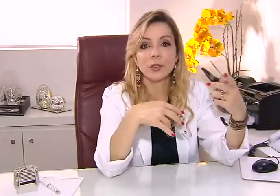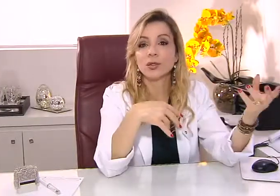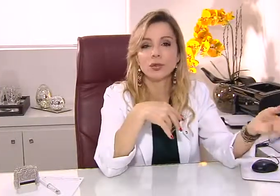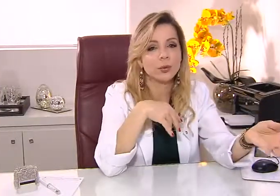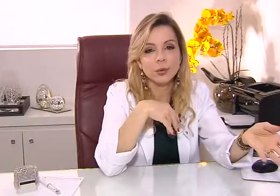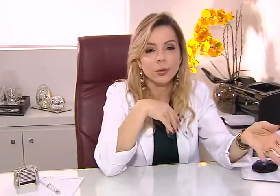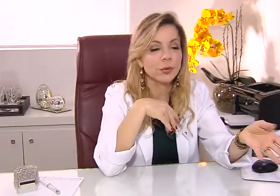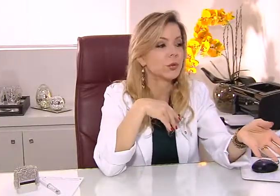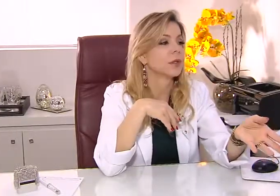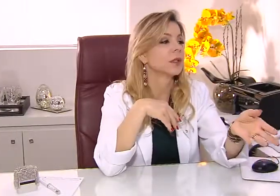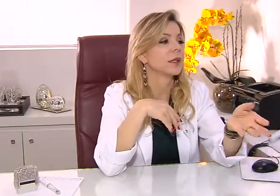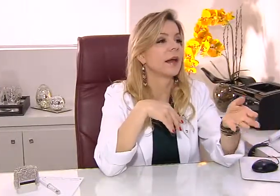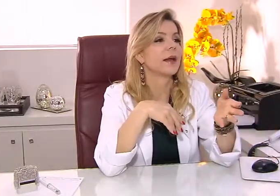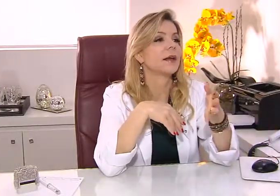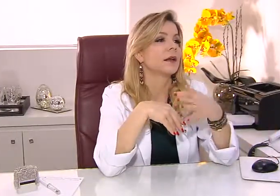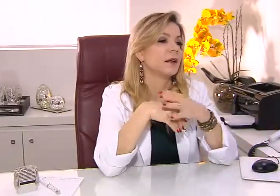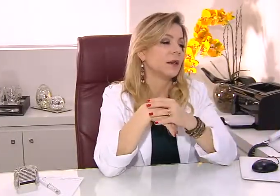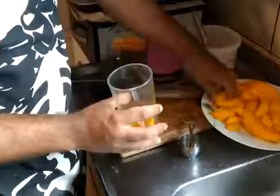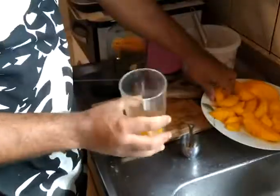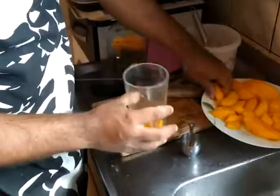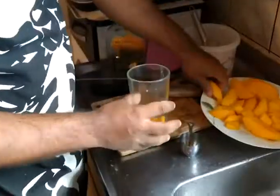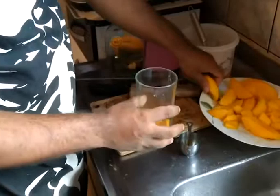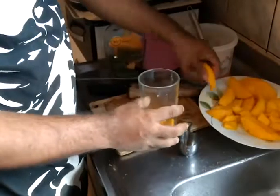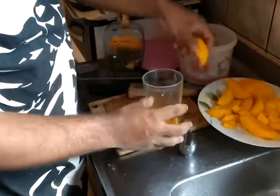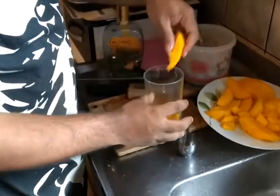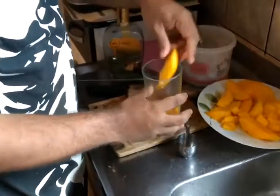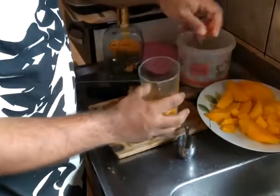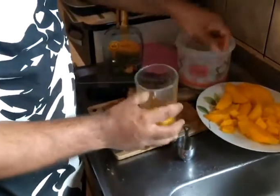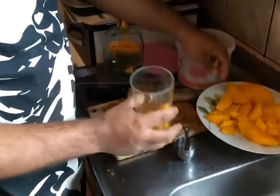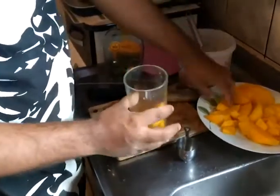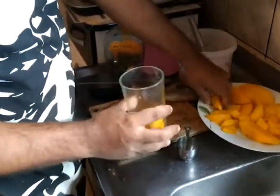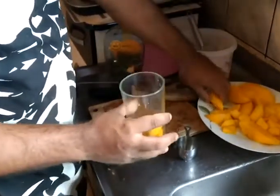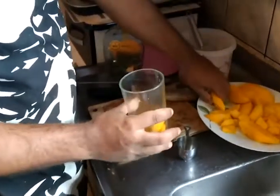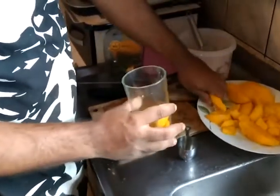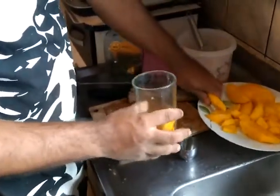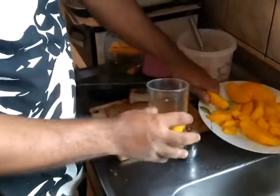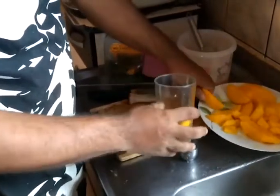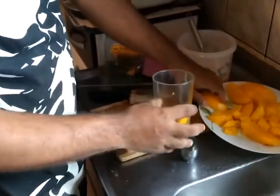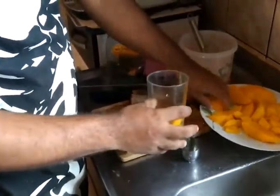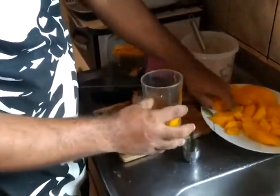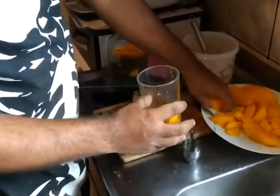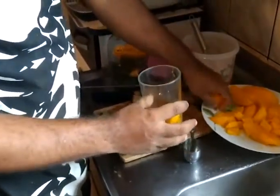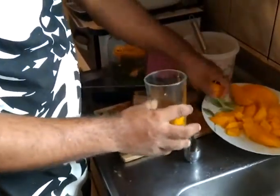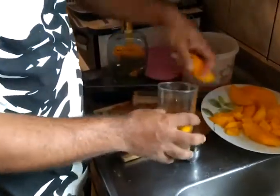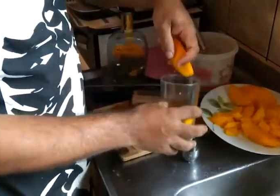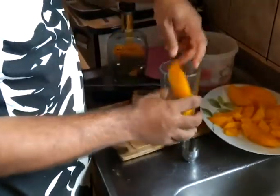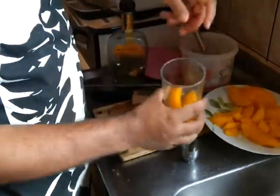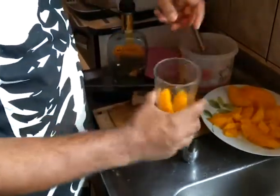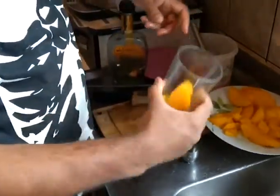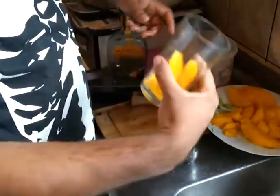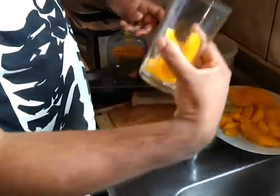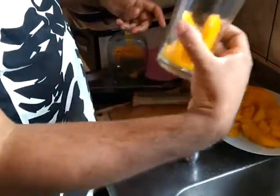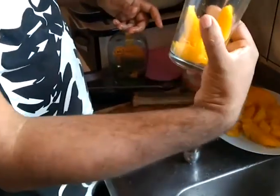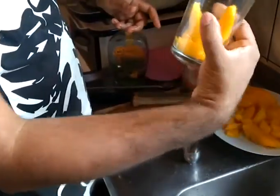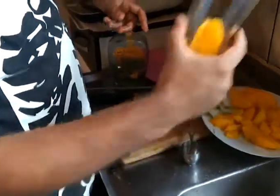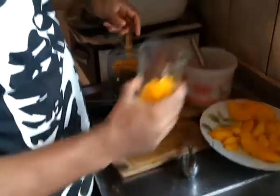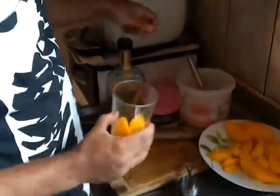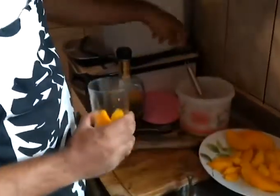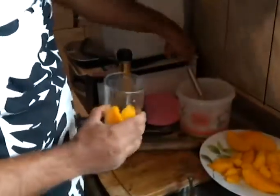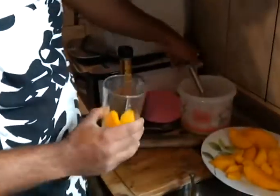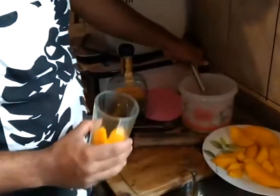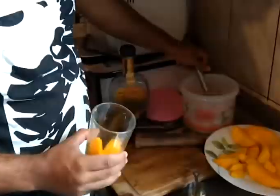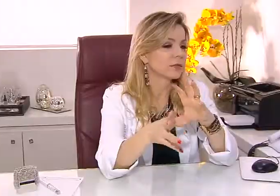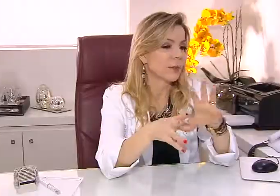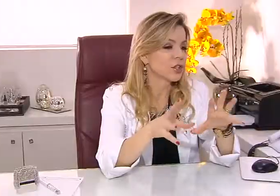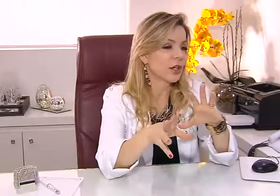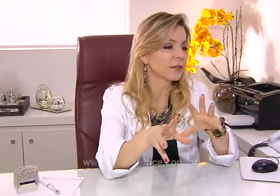laranja, fazendo suco, né? Como eu te falei, até figo, às vezes manga, tem um pouquinho também, a casca da manga.